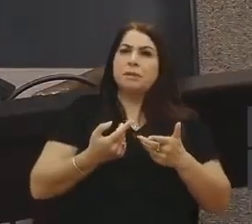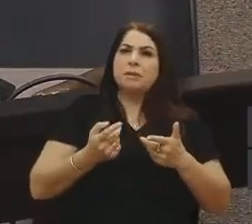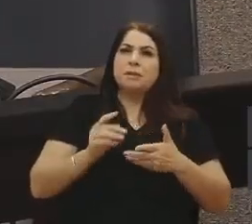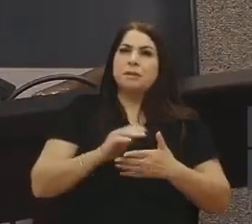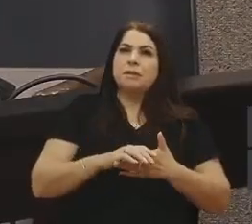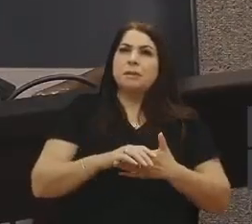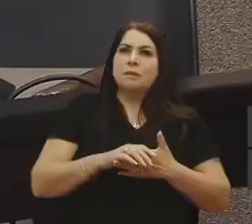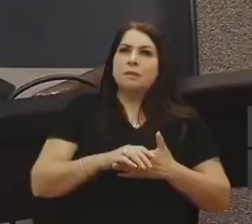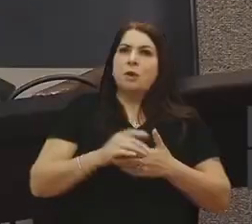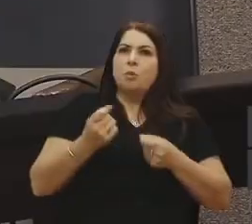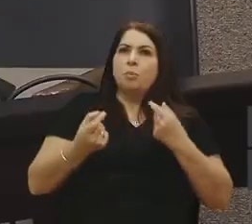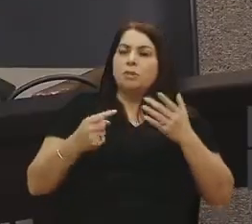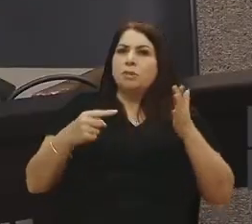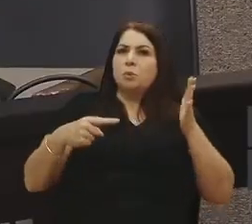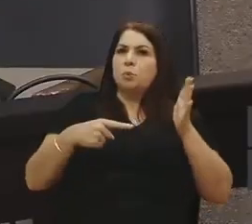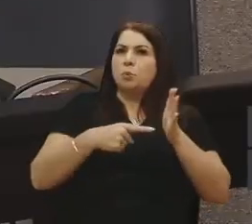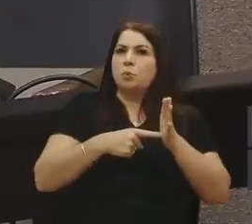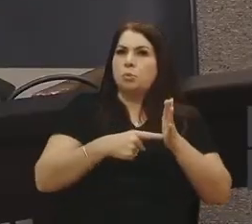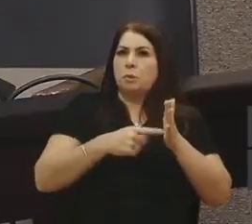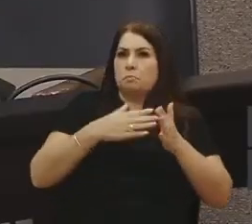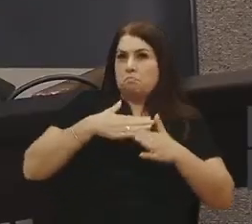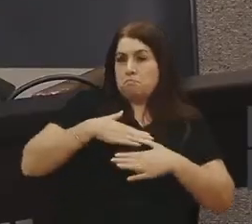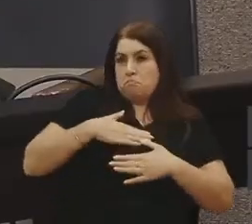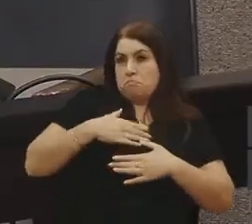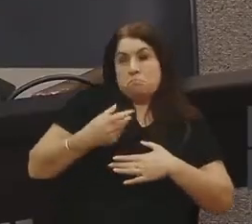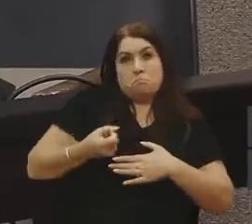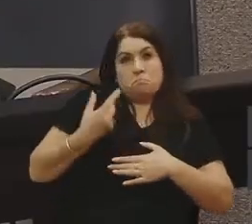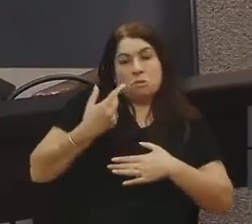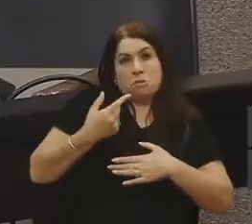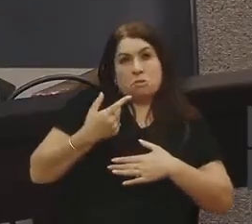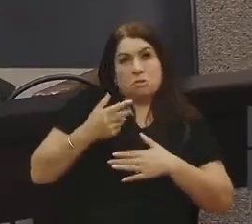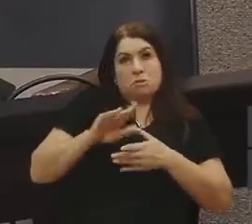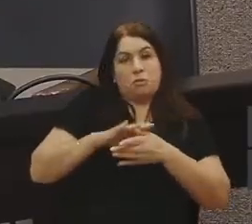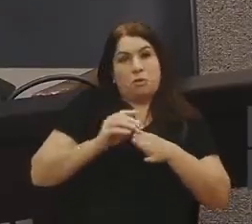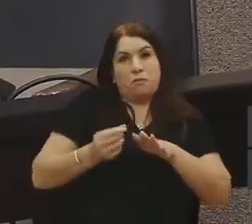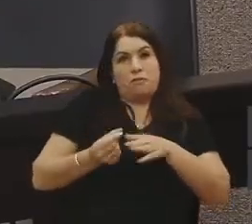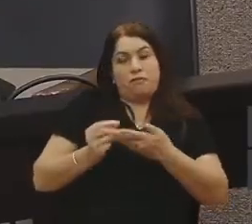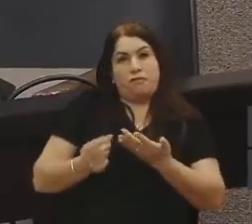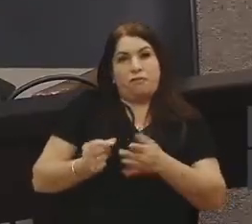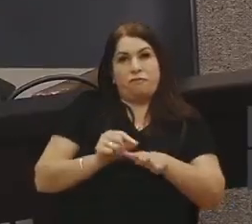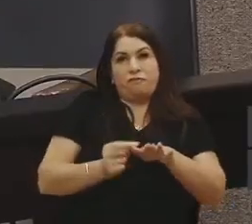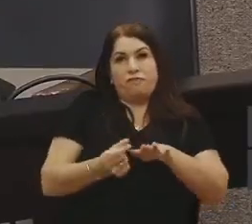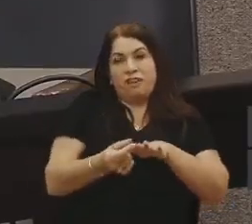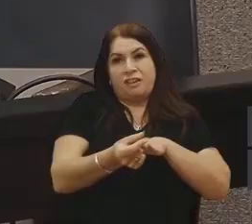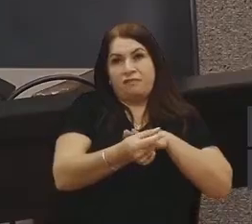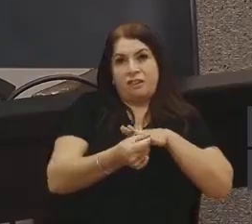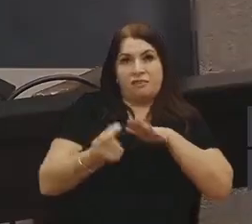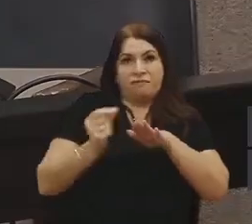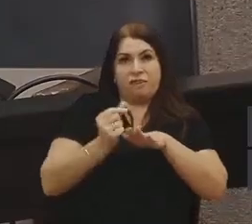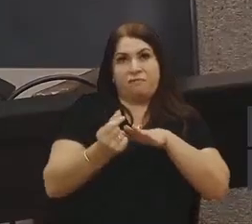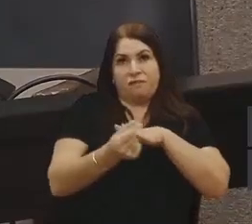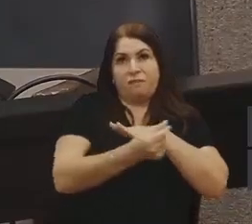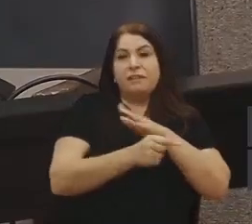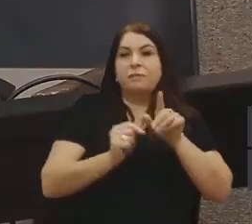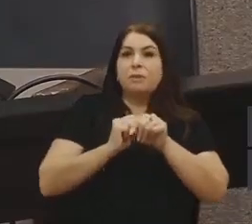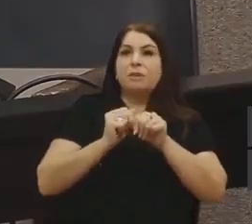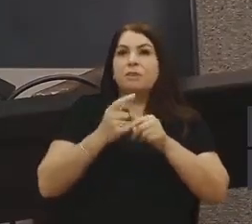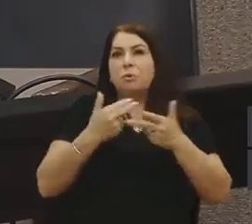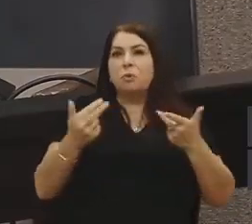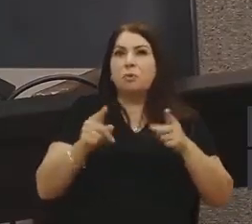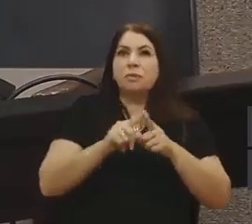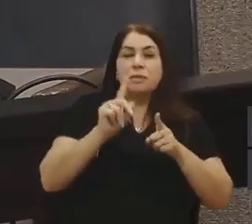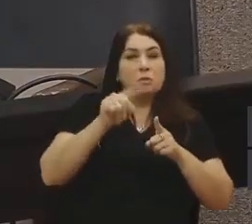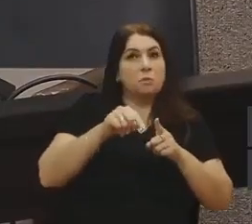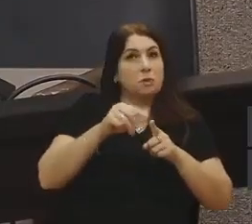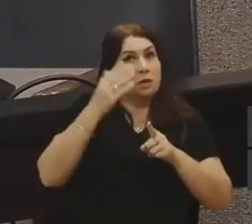algumas denúncias aqui, né? Que para mim me parecem fake news, porque os próprios guardas já disseram que não é, né? Algum tipo de prevaricação de saber